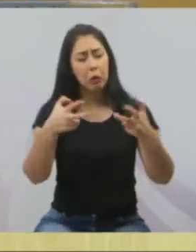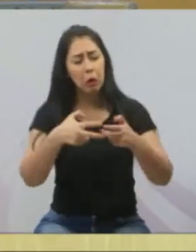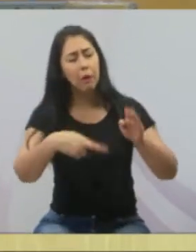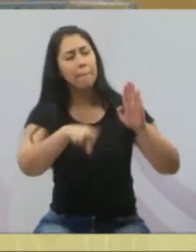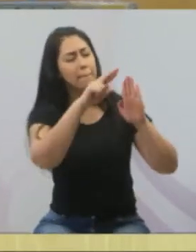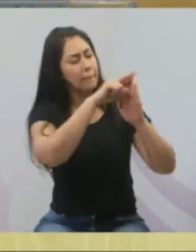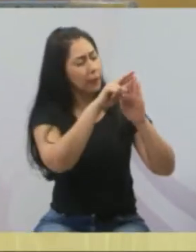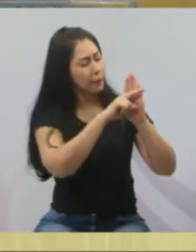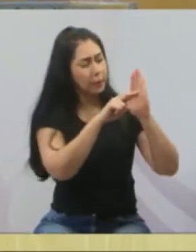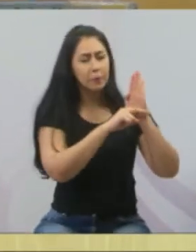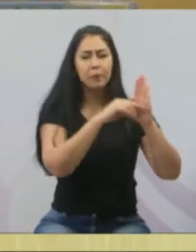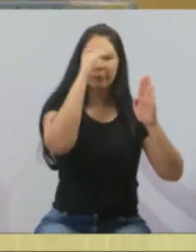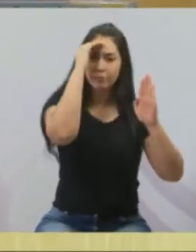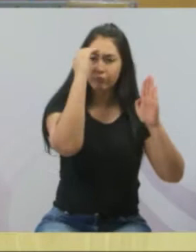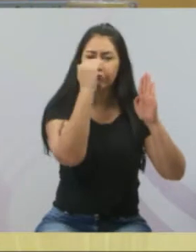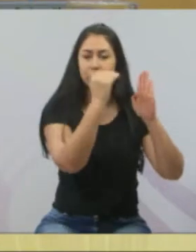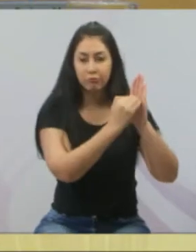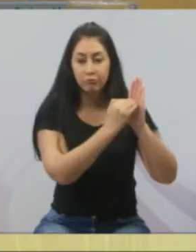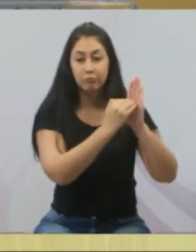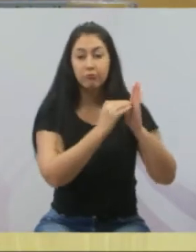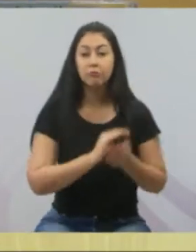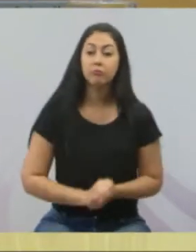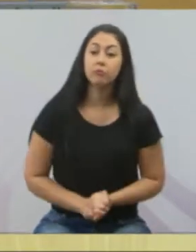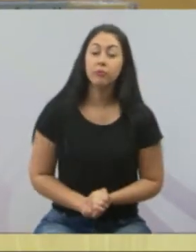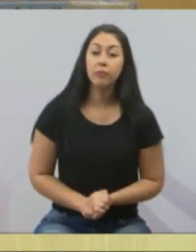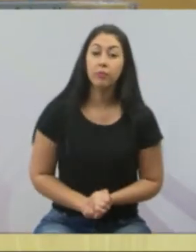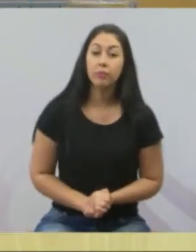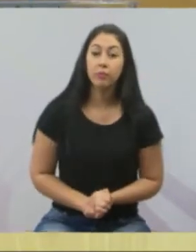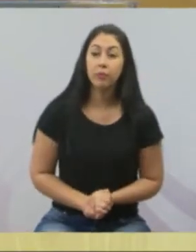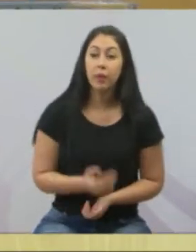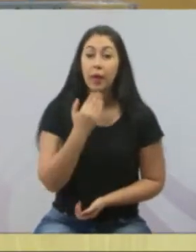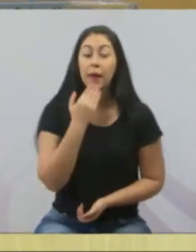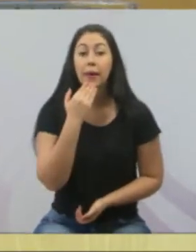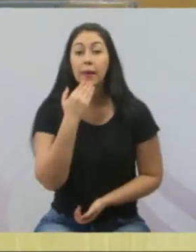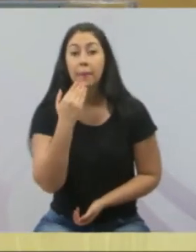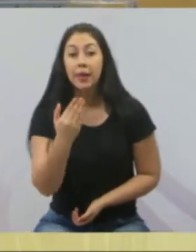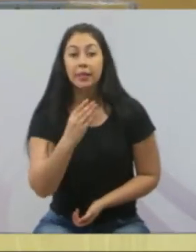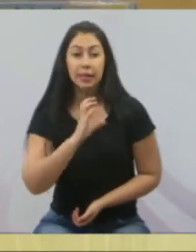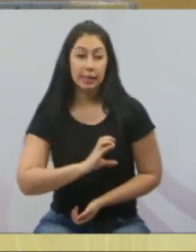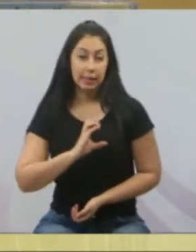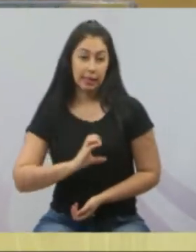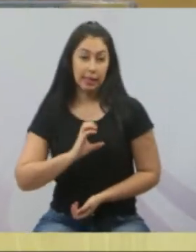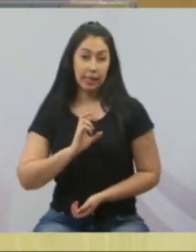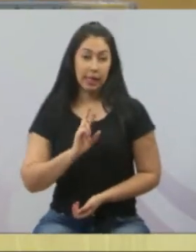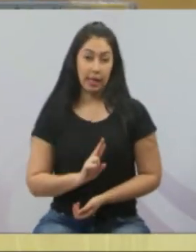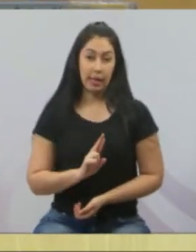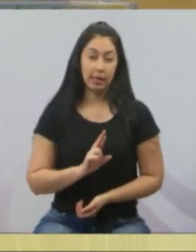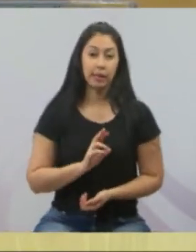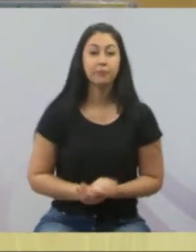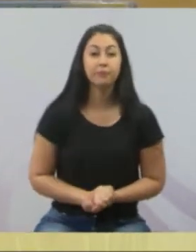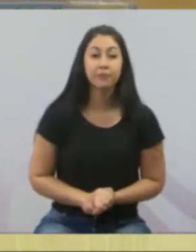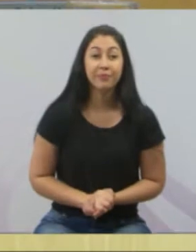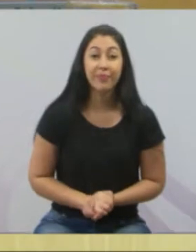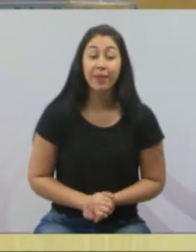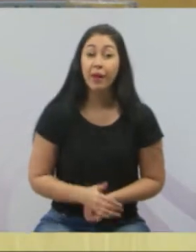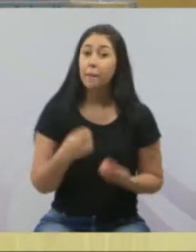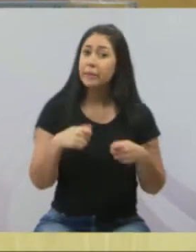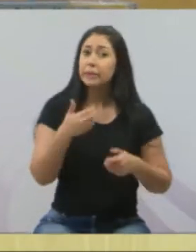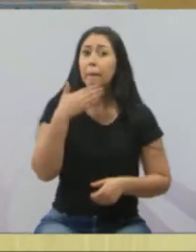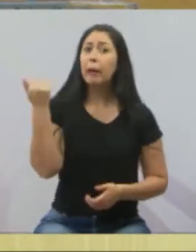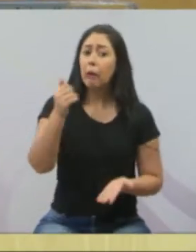prédios da EDP, antecipando agradecimento pela atenção dispensada, subscrevemos. Vereador Valmir Parque do Meia Lua. Requerimento número